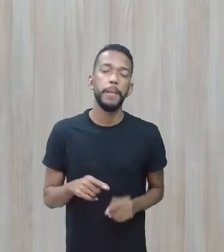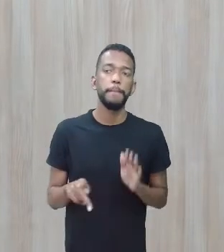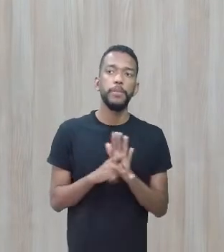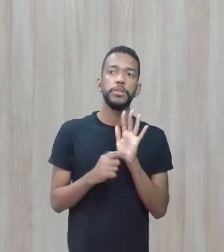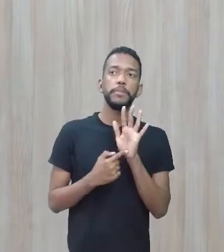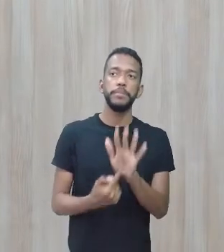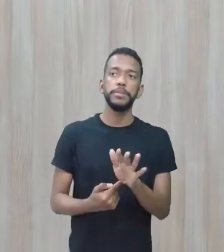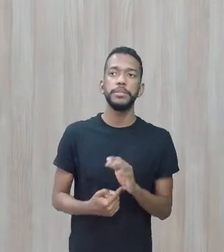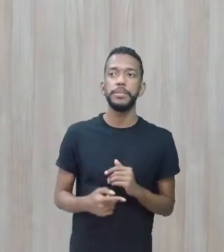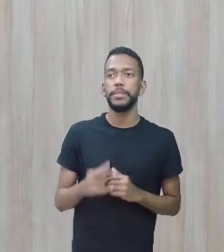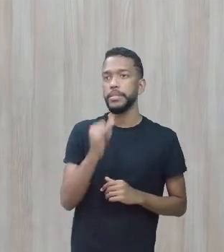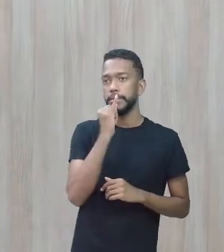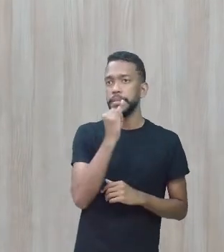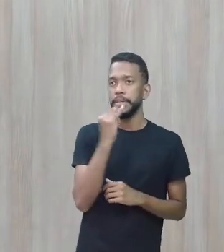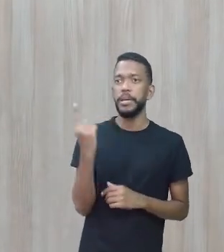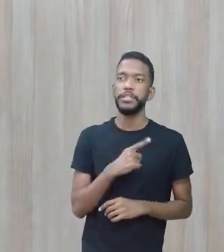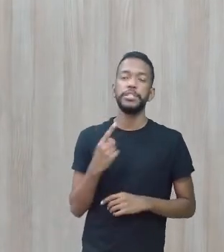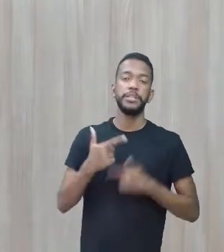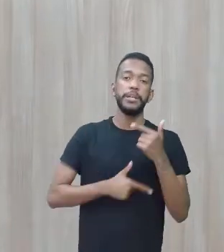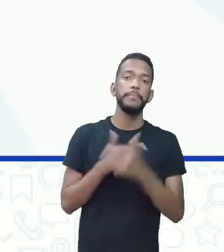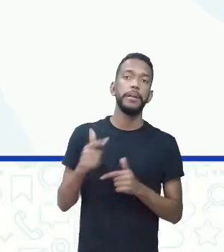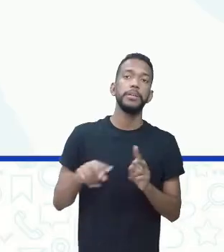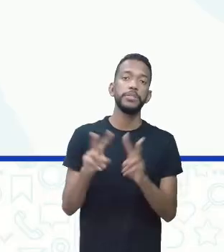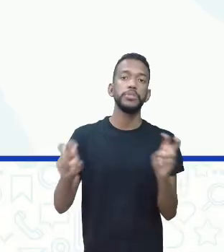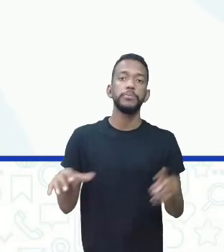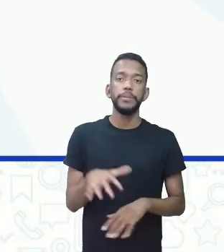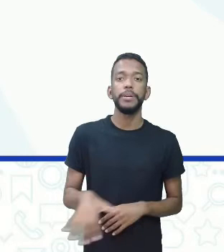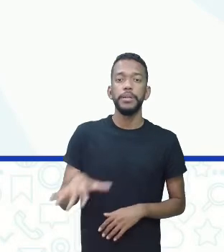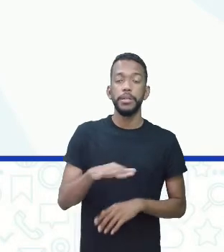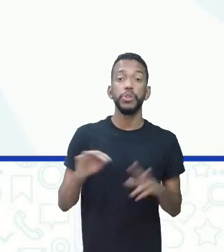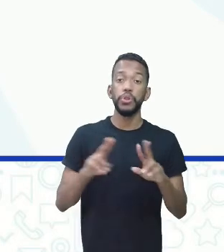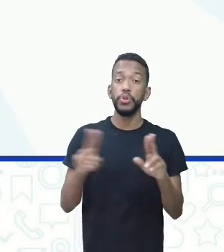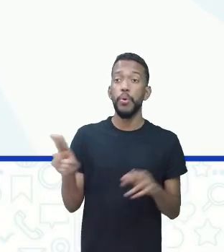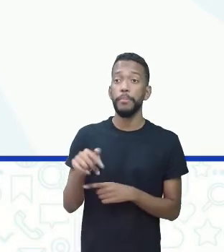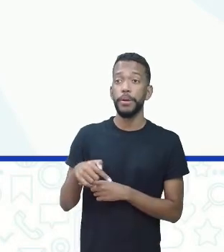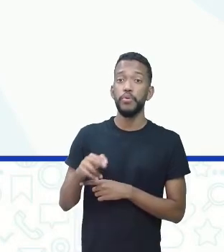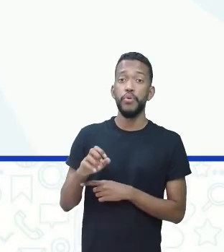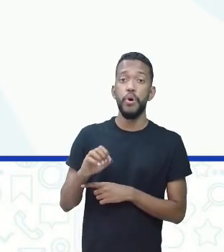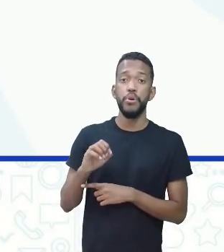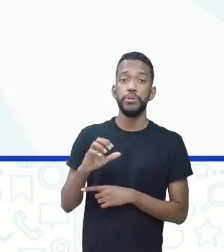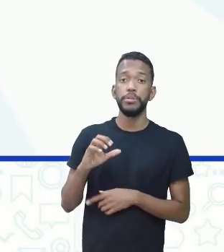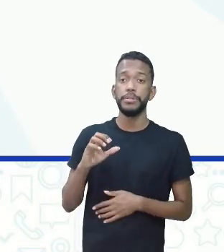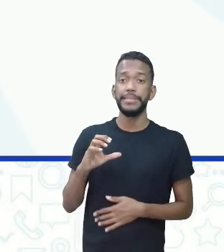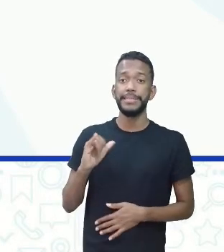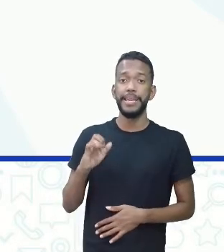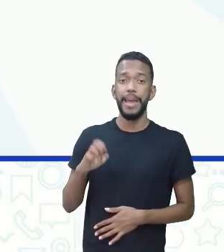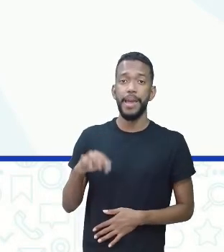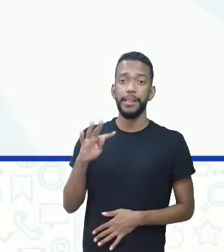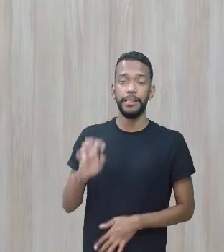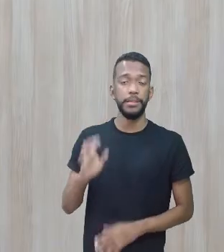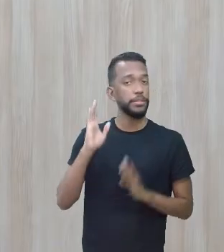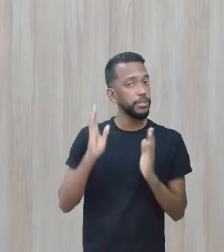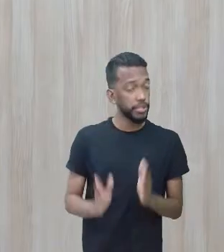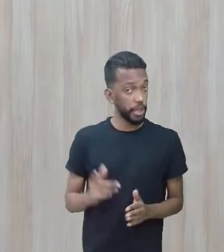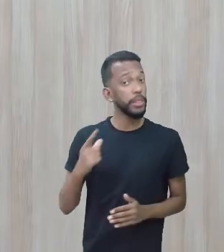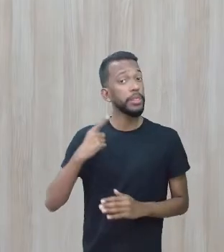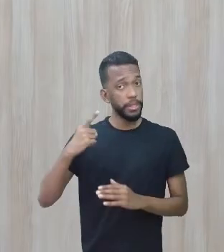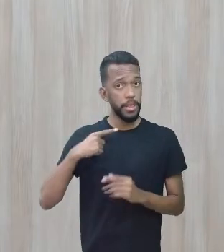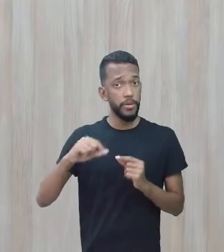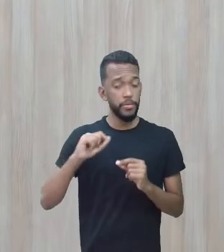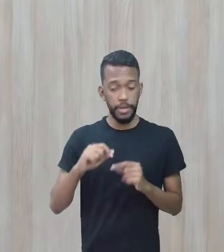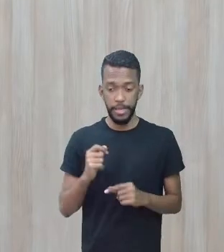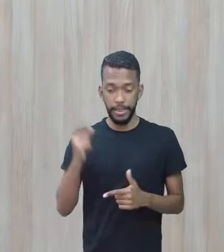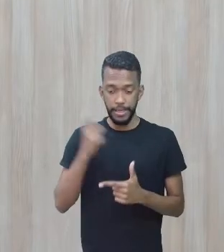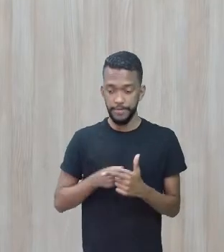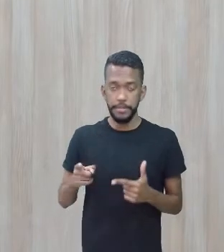representar? Nesse caso, a gente estava trabalhando com a representação de quociente, né? Quando a divisão ela está sendo realizada